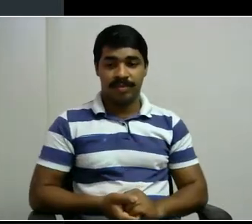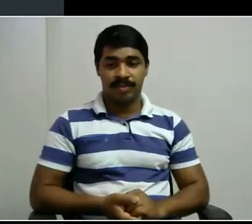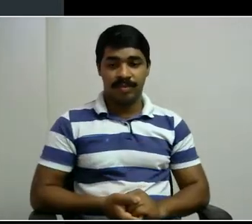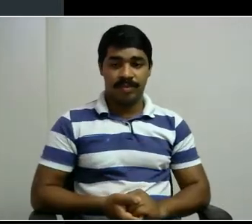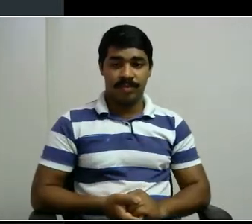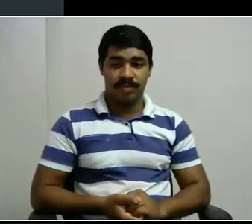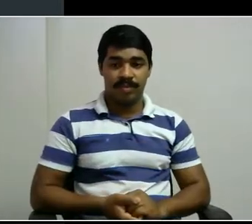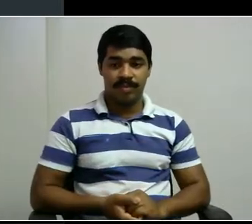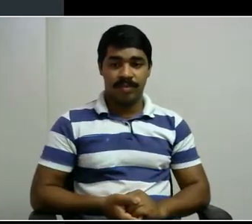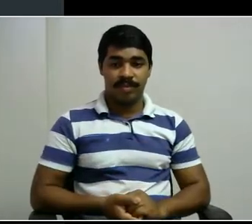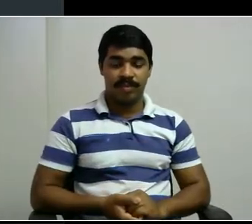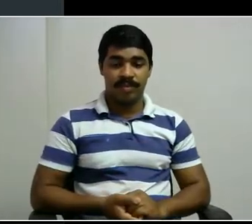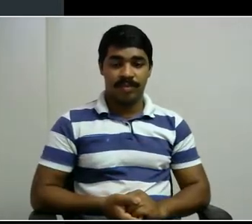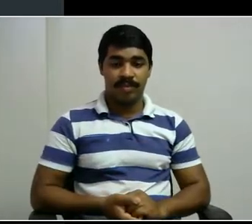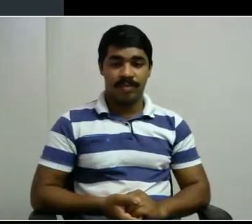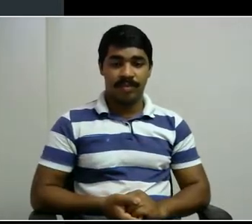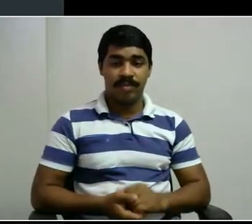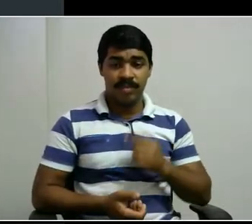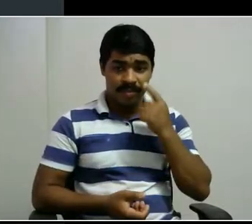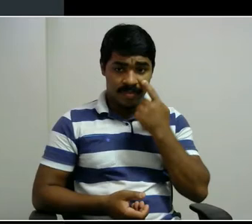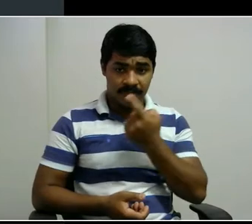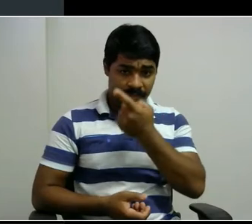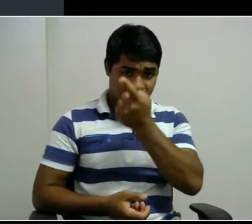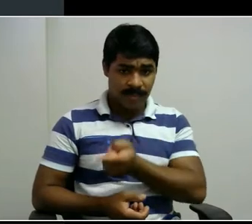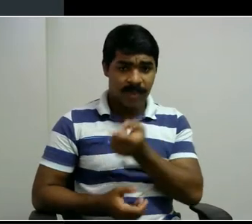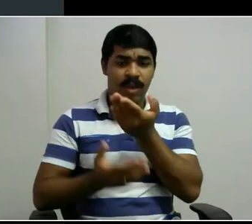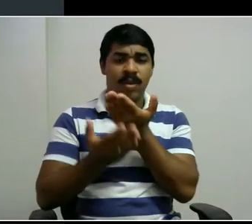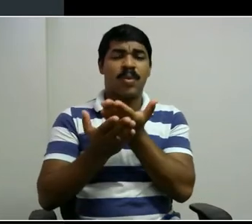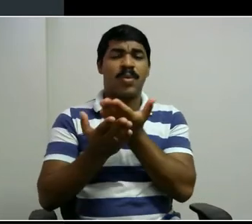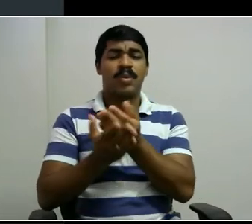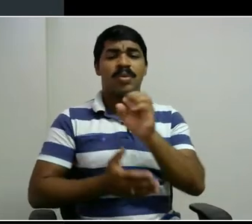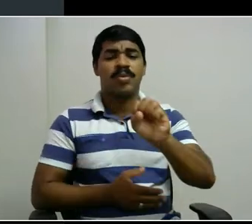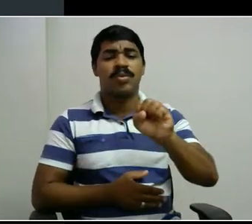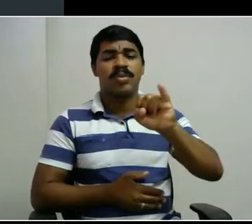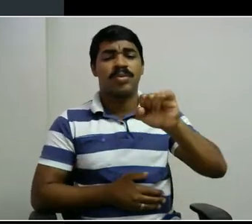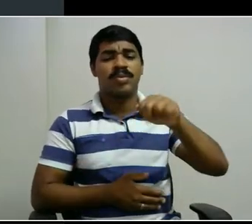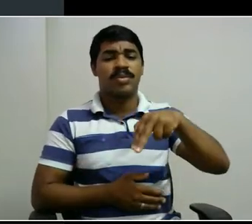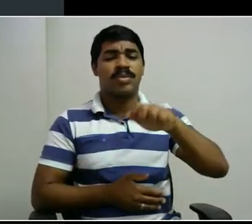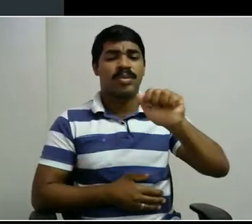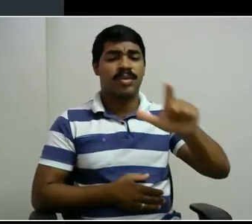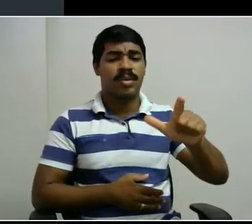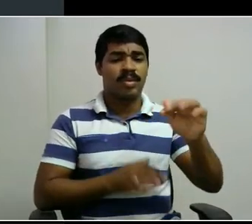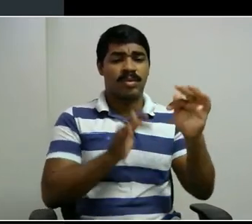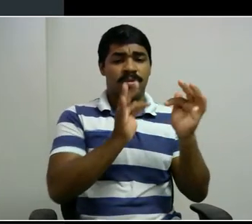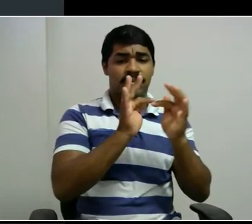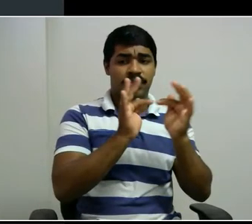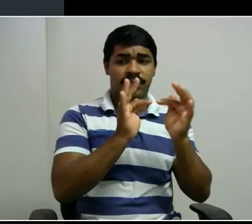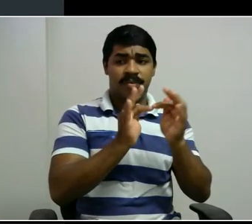Tá? Então, esse aí foi o nosso estudo do sinal da função. Tá? Vamos ver